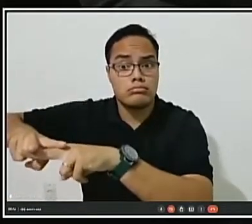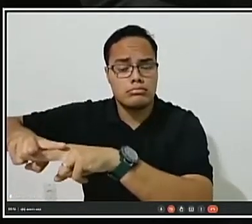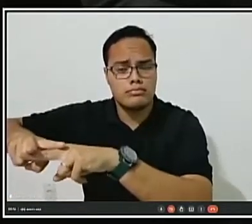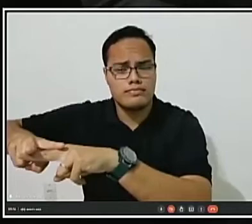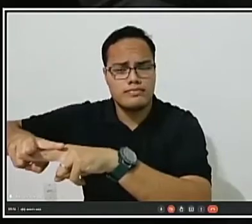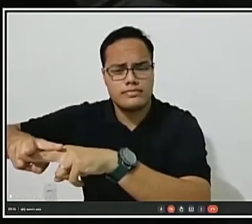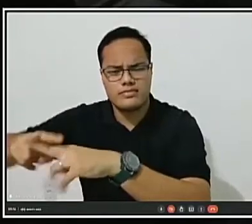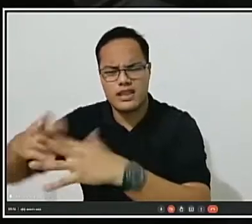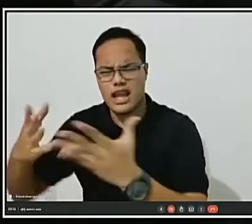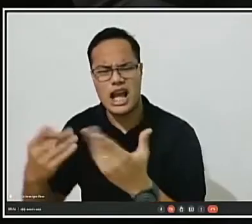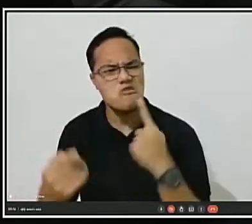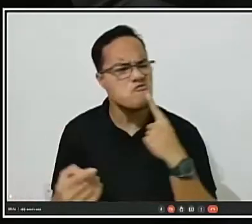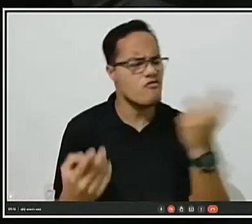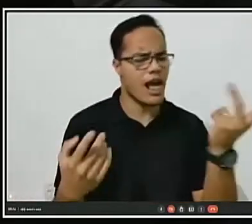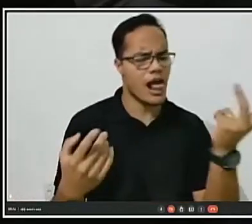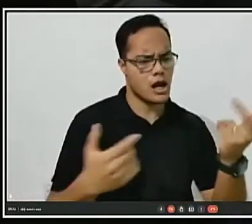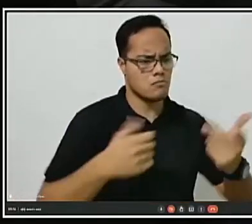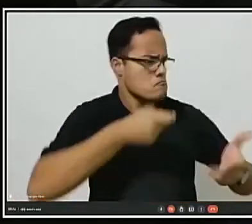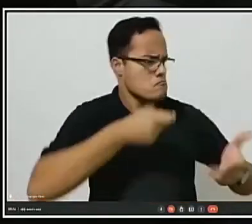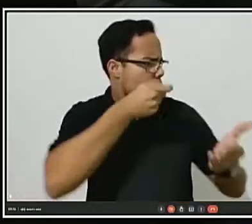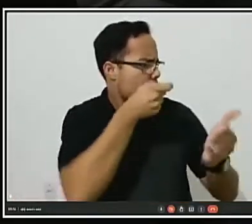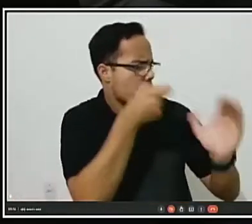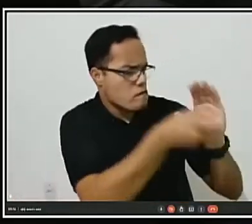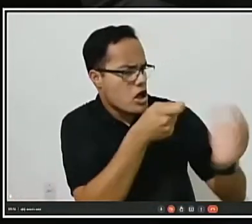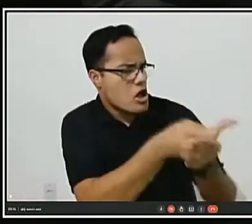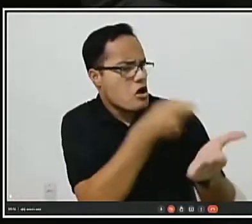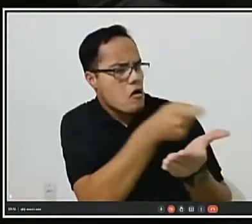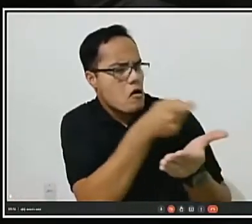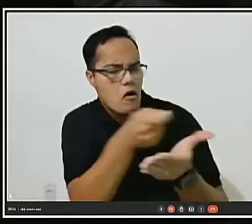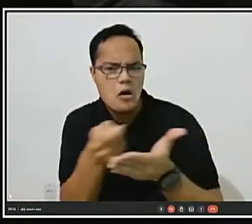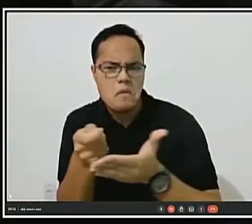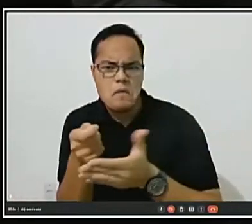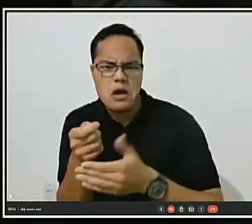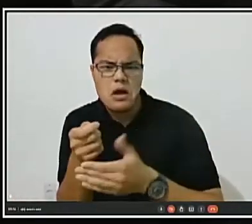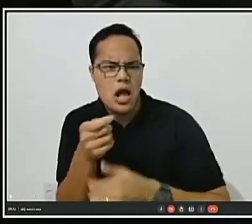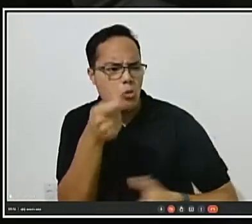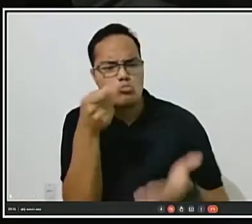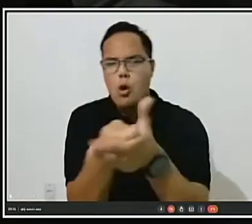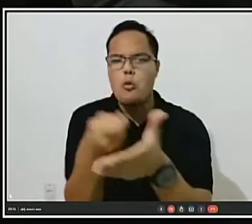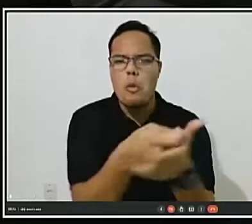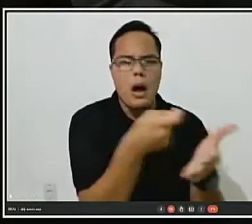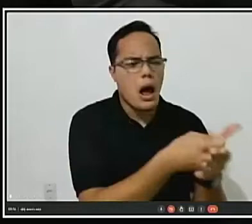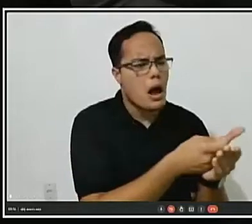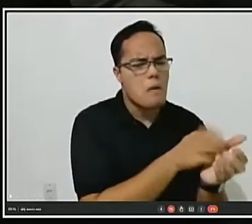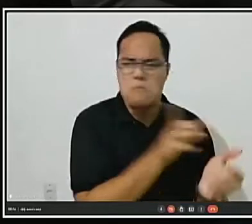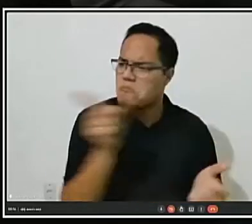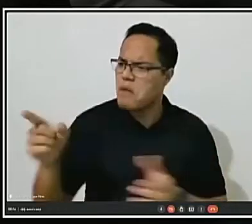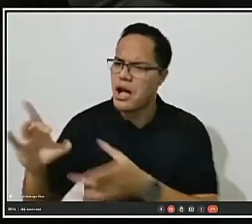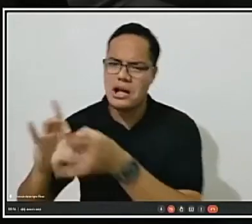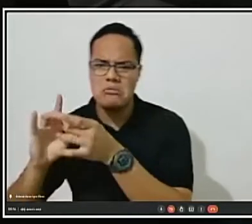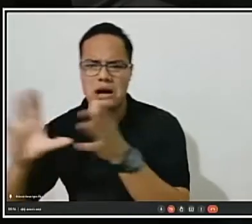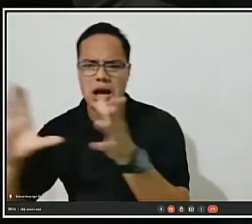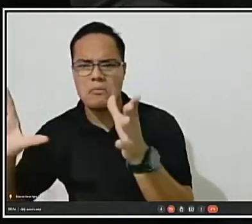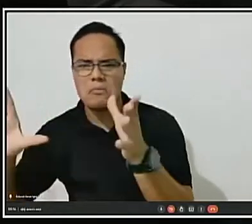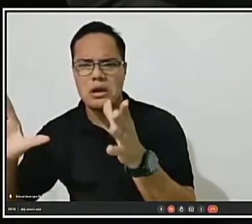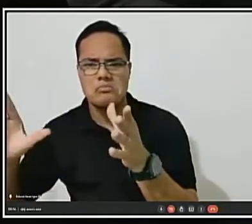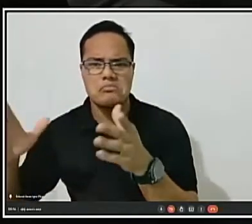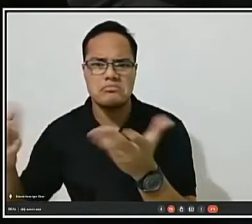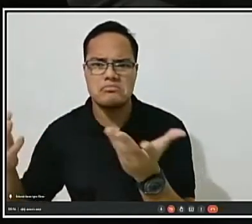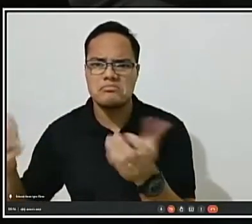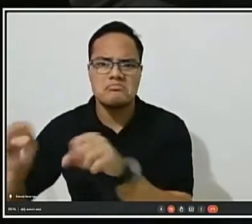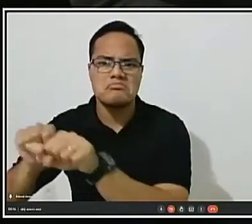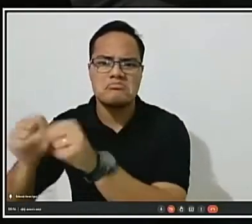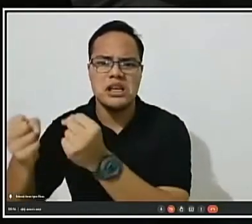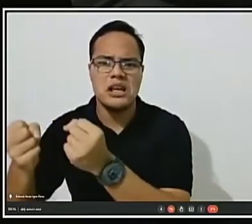em investimento, fala em comprar não sei o quê, mas não libera um caminhão que está estragando lá. Por que não libera o